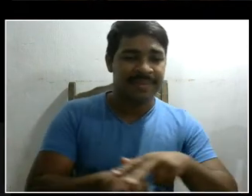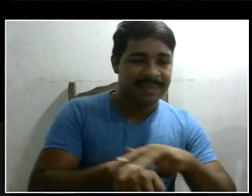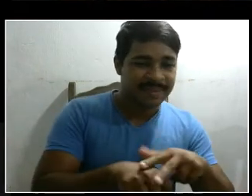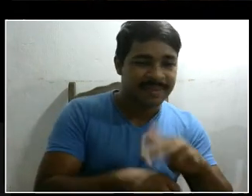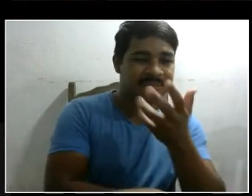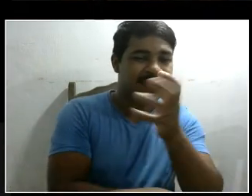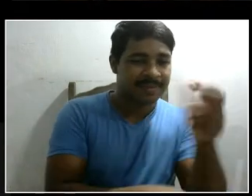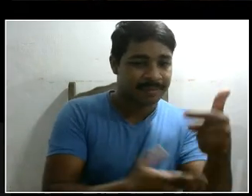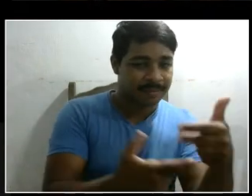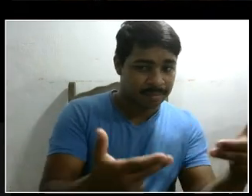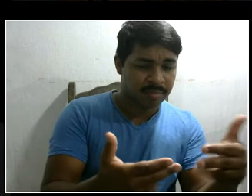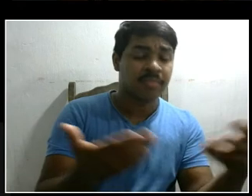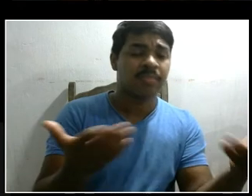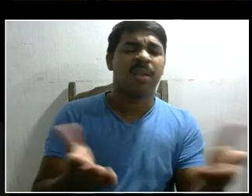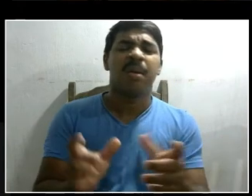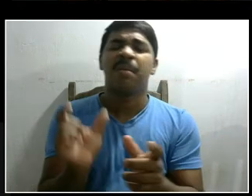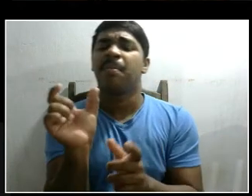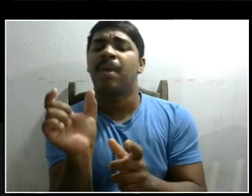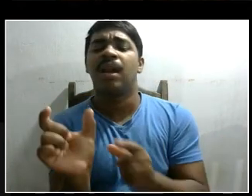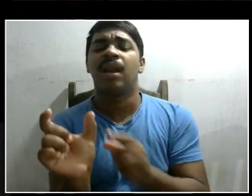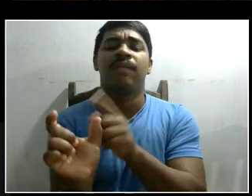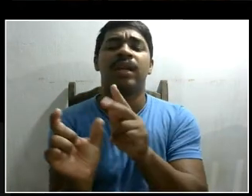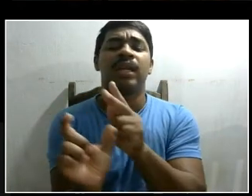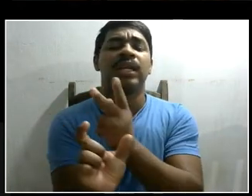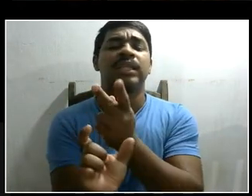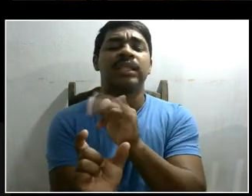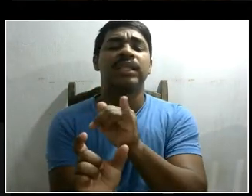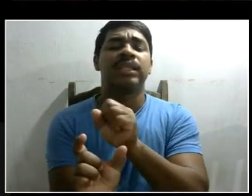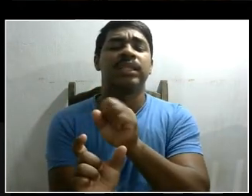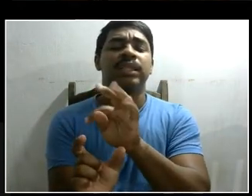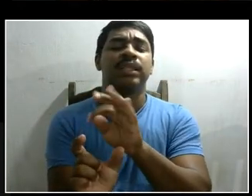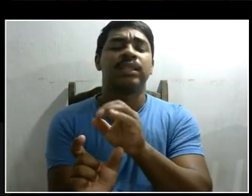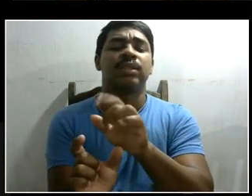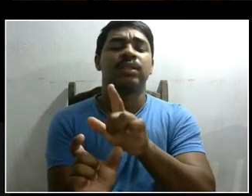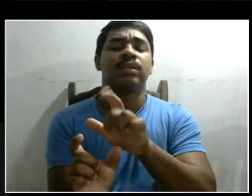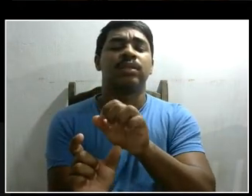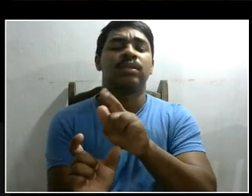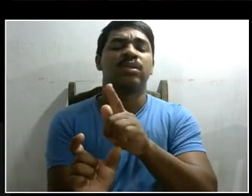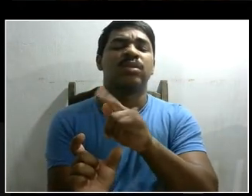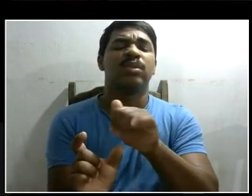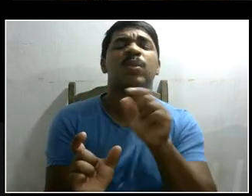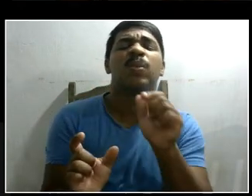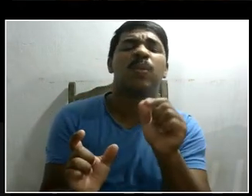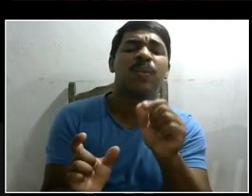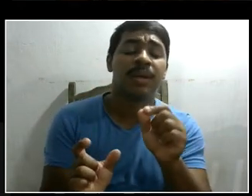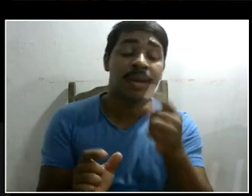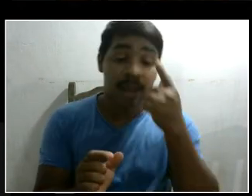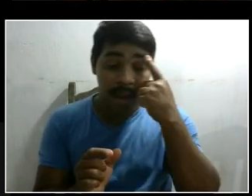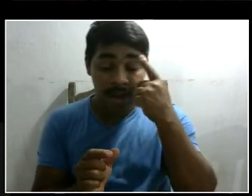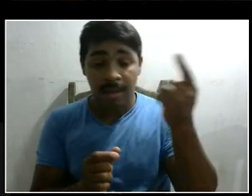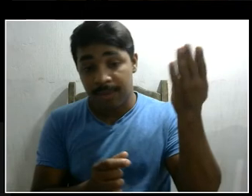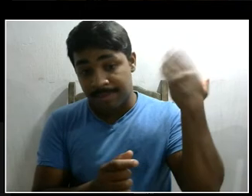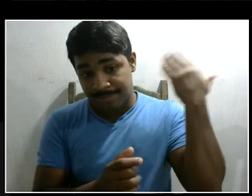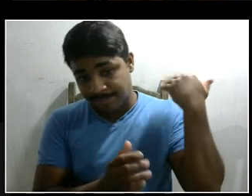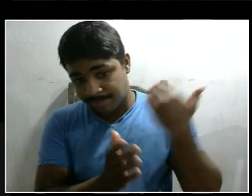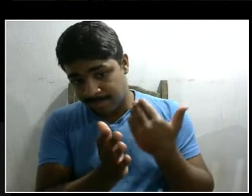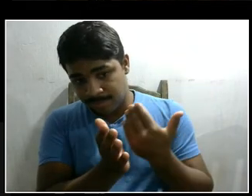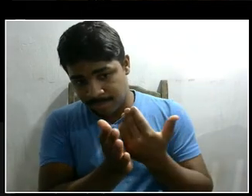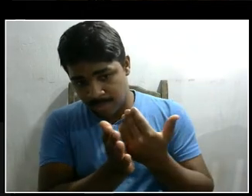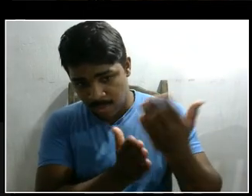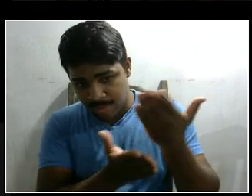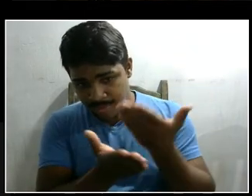primeiramente, o que é histologia? Bem no início do ano, vocês estudaram algumas áreas da biologia, entre elas a histologia.